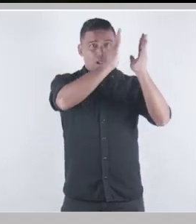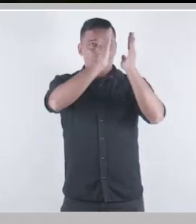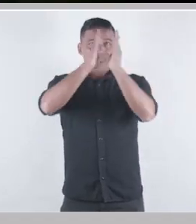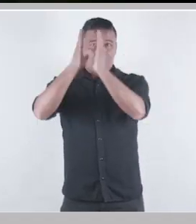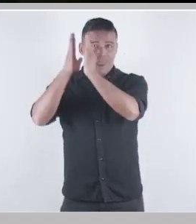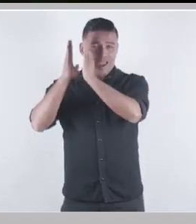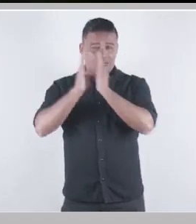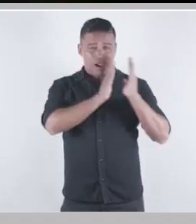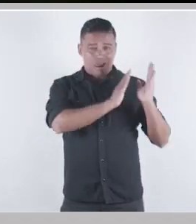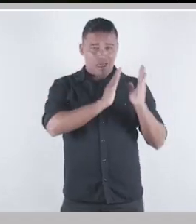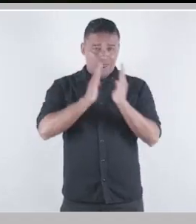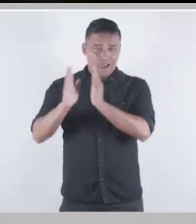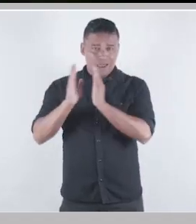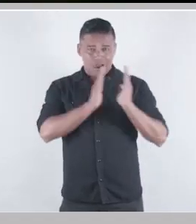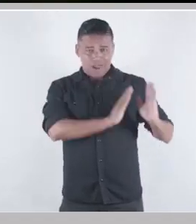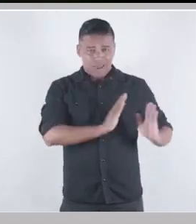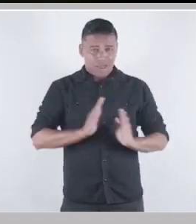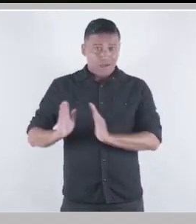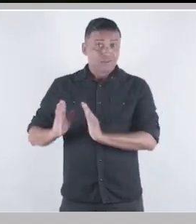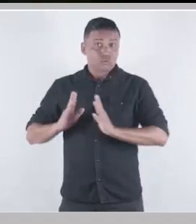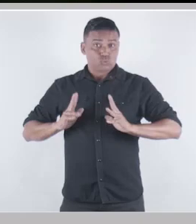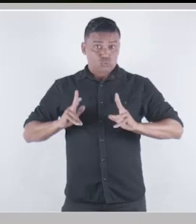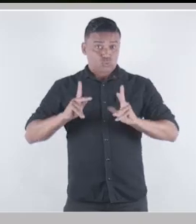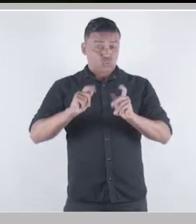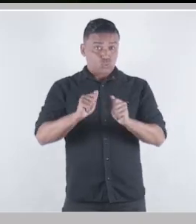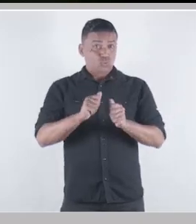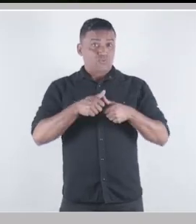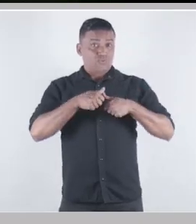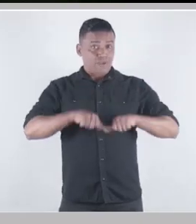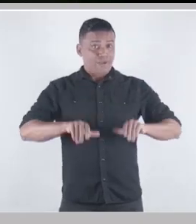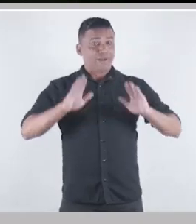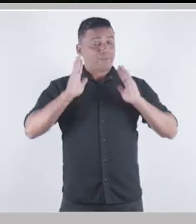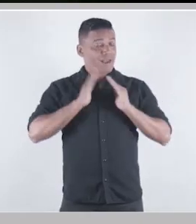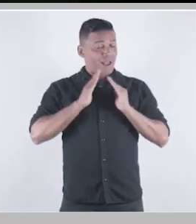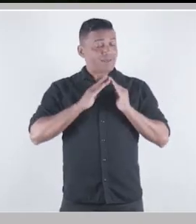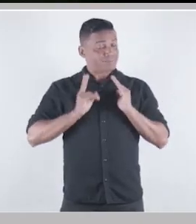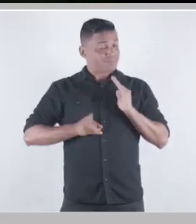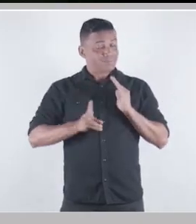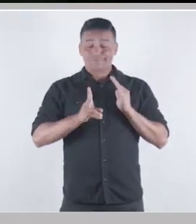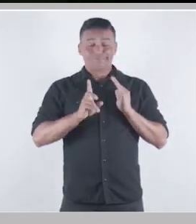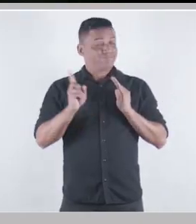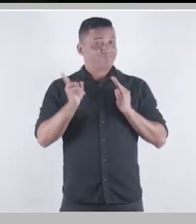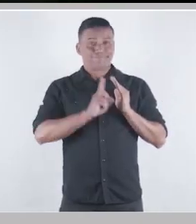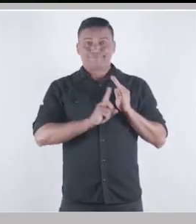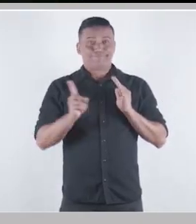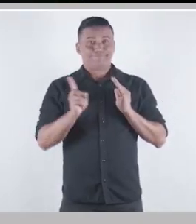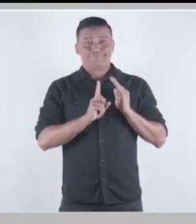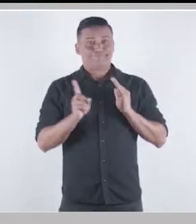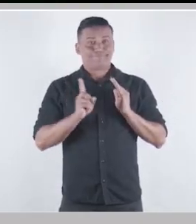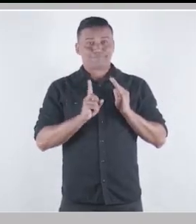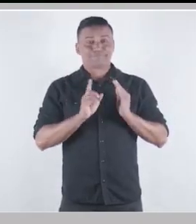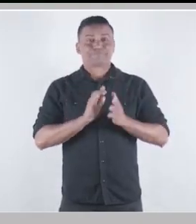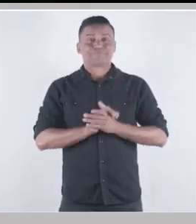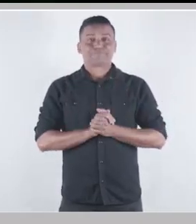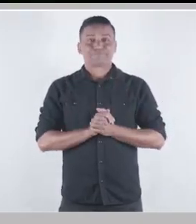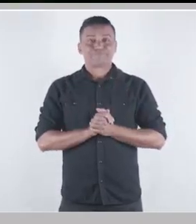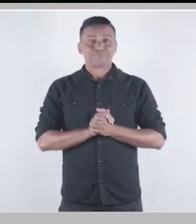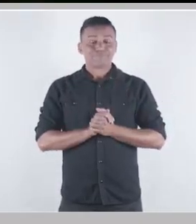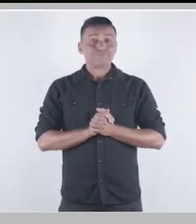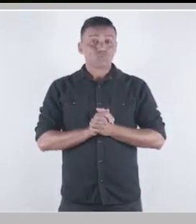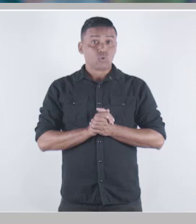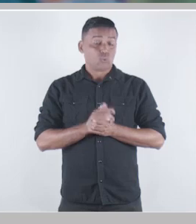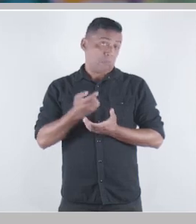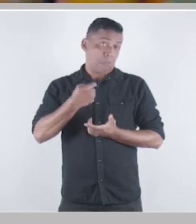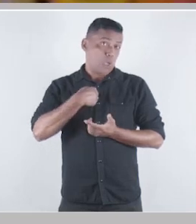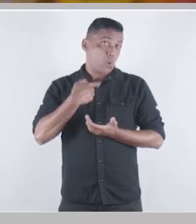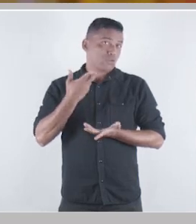tudo que é adquirido ele fica para a posteridade, né, da coleção. Eh, um O Alexandre que já